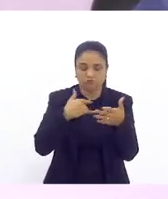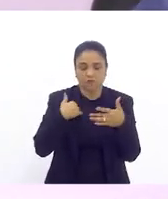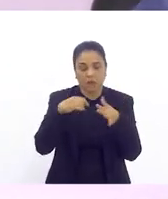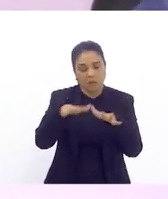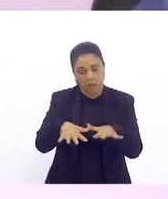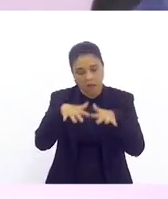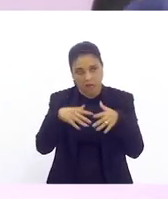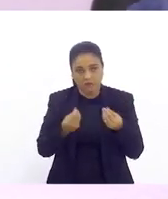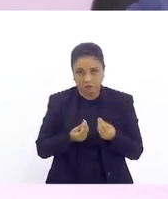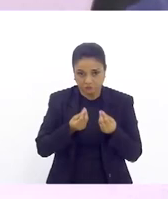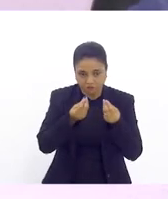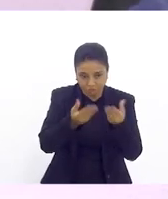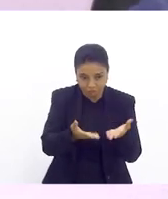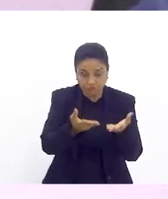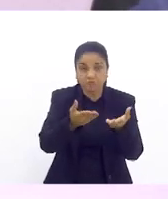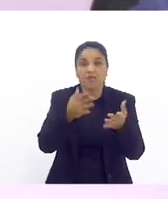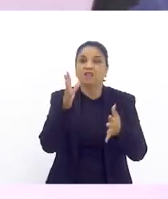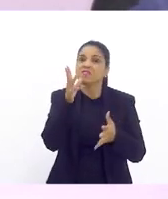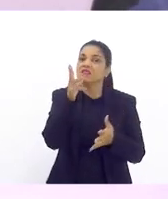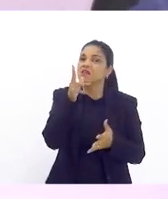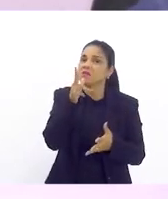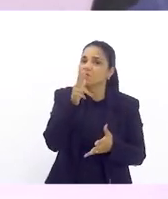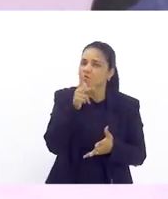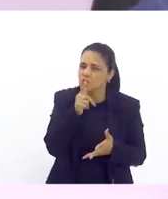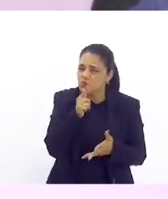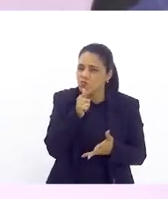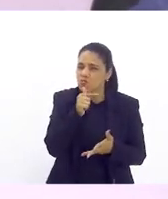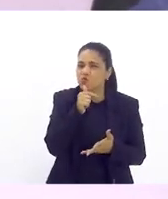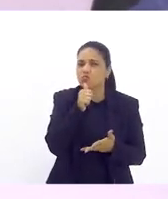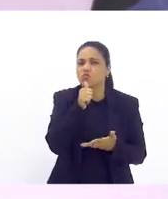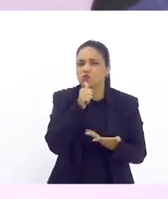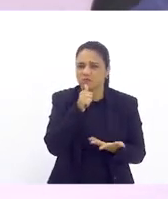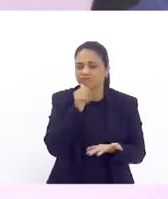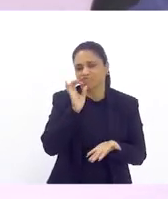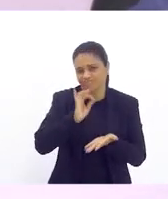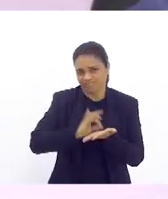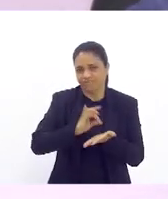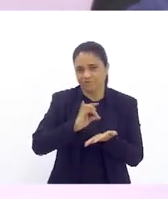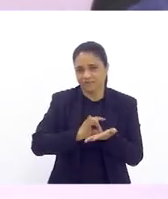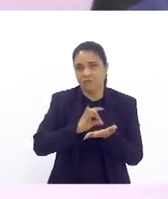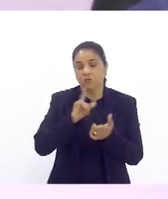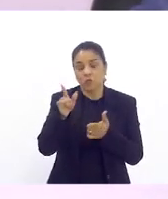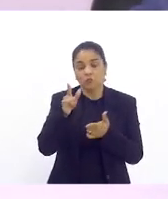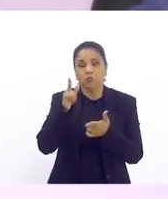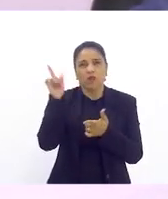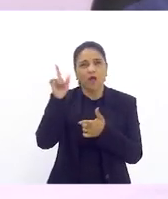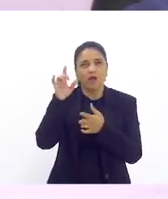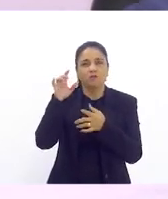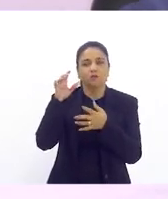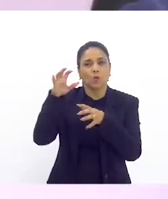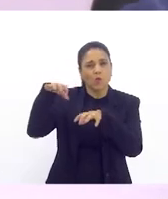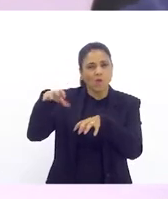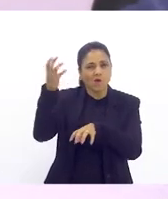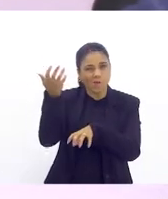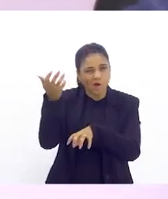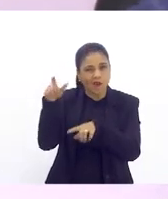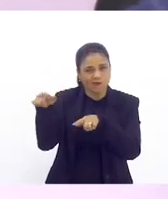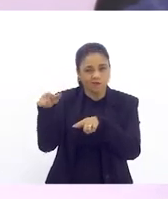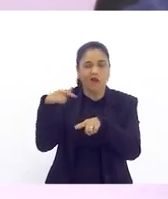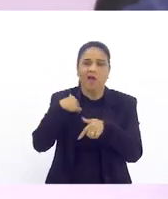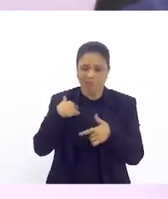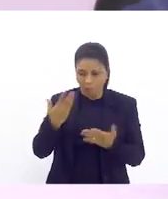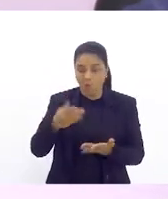infelizmente Demorou muito para vir no momento que ele que a gente aprovou ele lá no Congresso que eu tive a oportunidade de